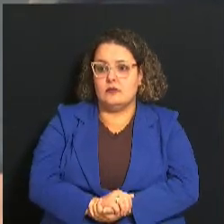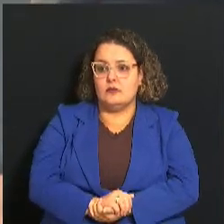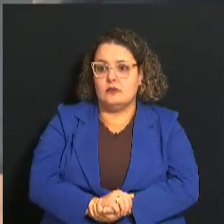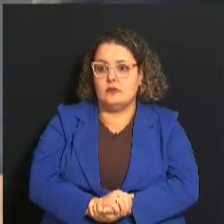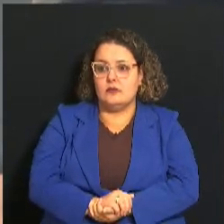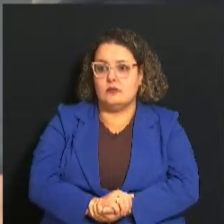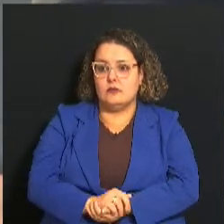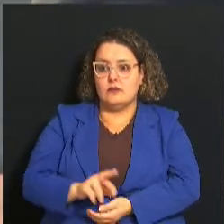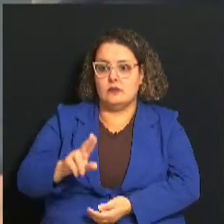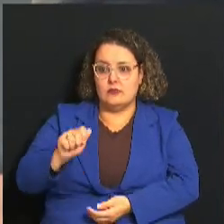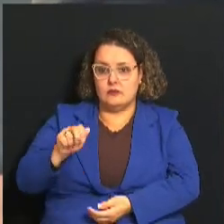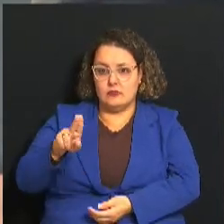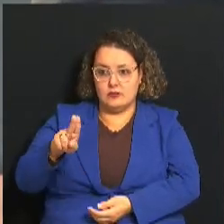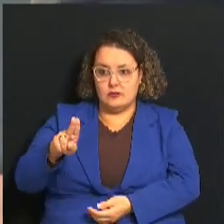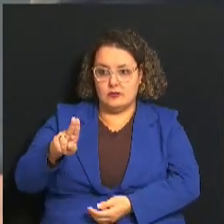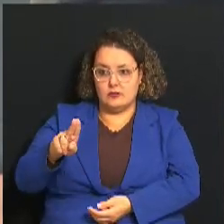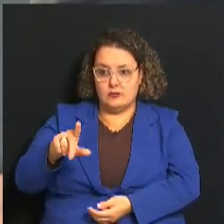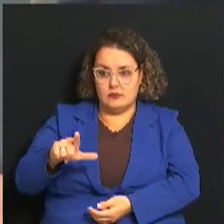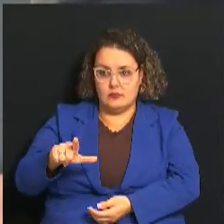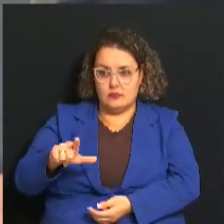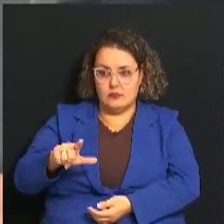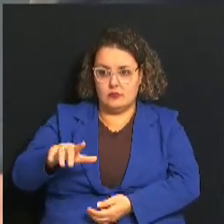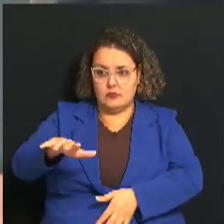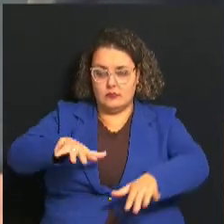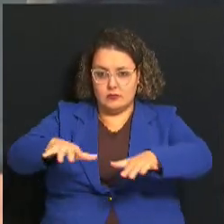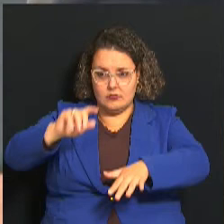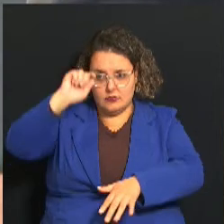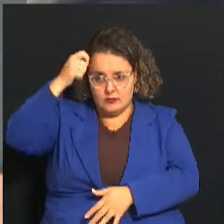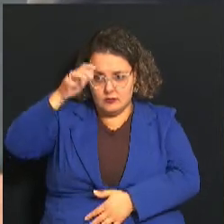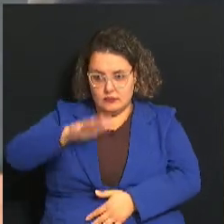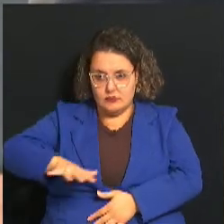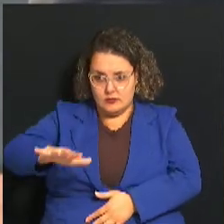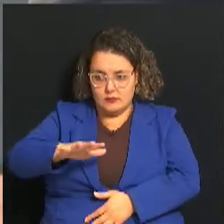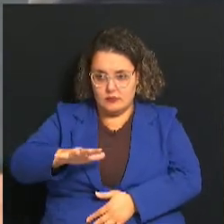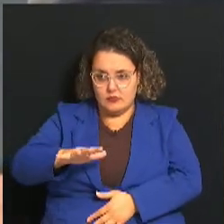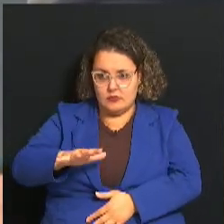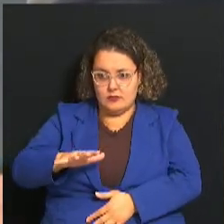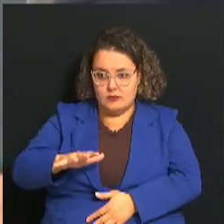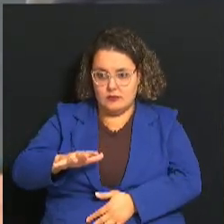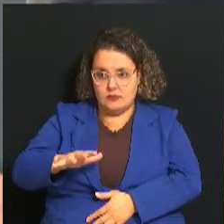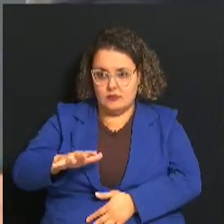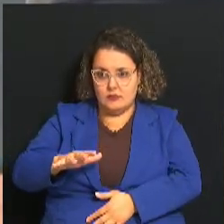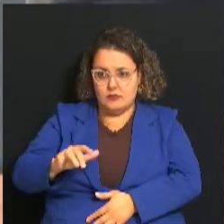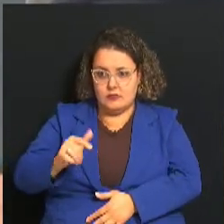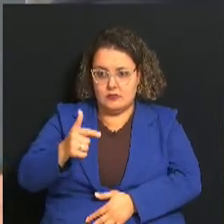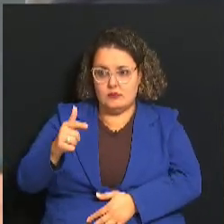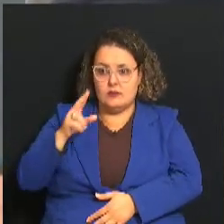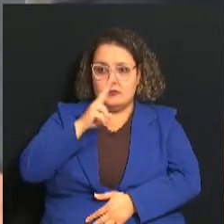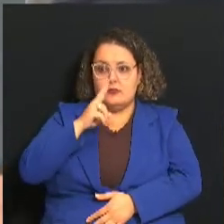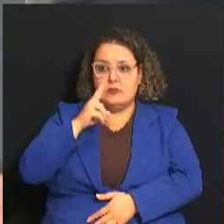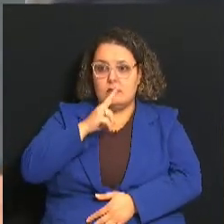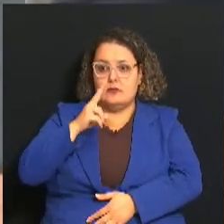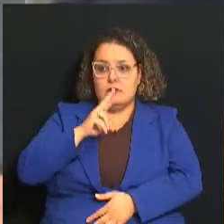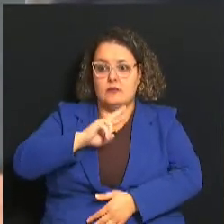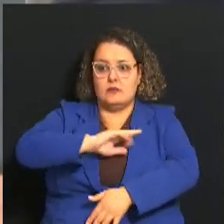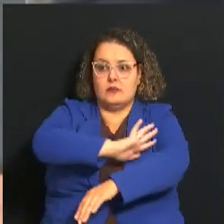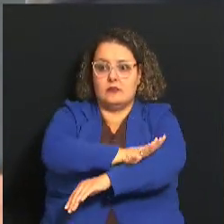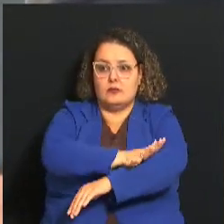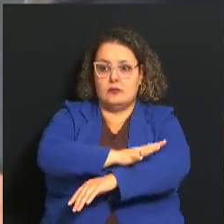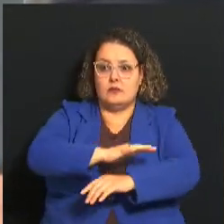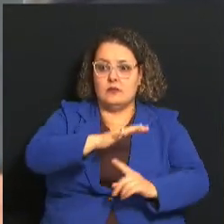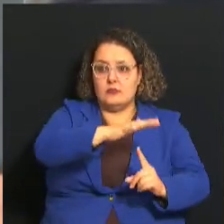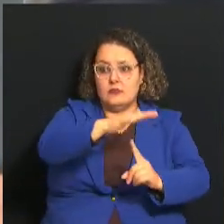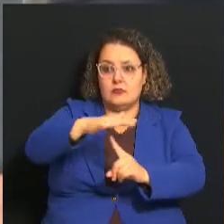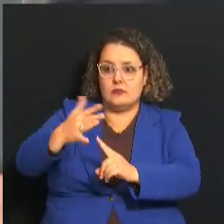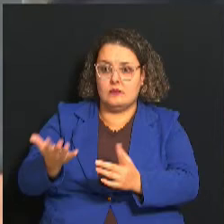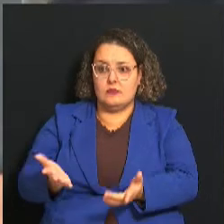Movimento Negro Unificado, e nós estamos bastante constrangidos em não ver aqui uma questão emergente no país, que é o racismo ambiental,